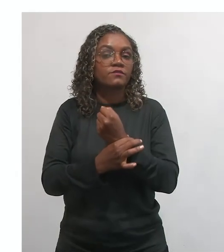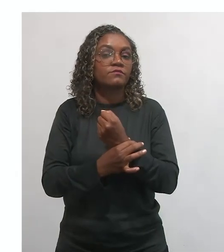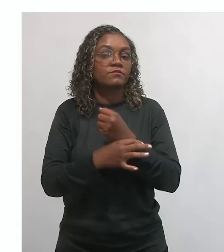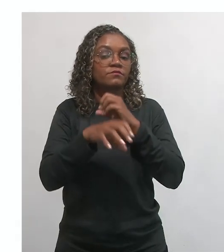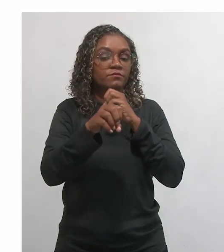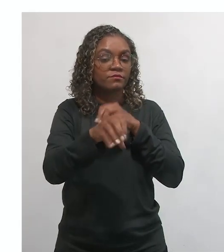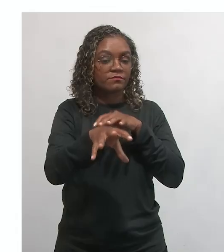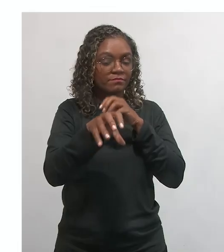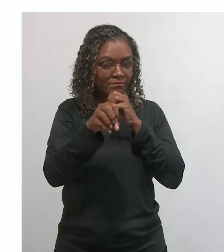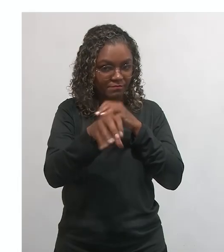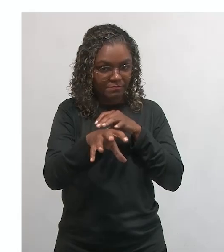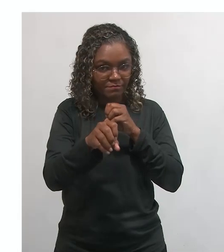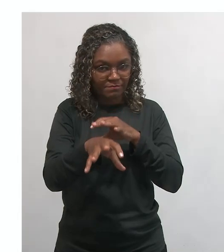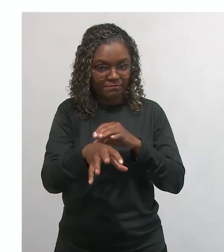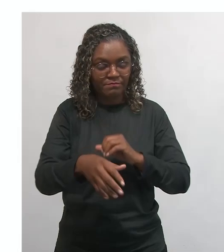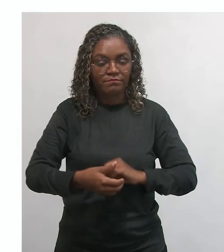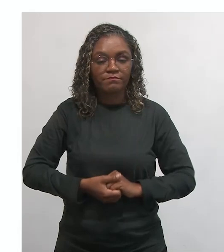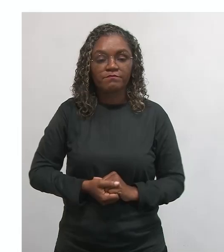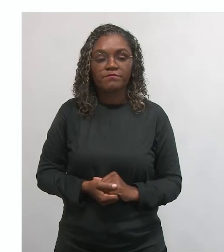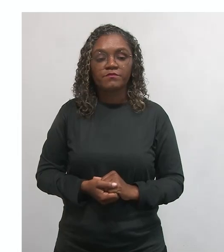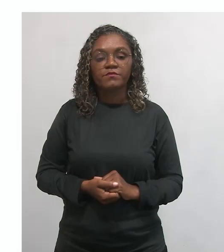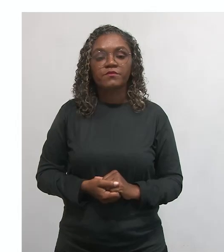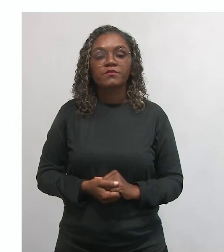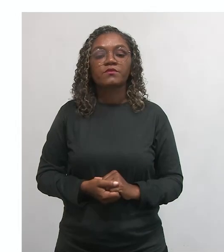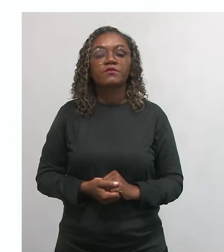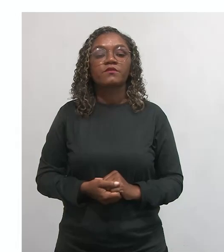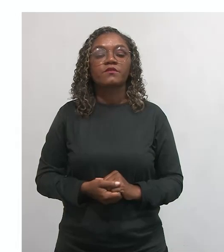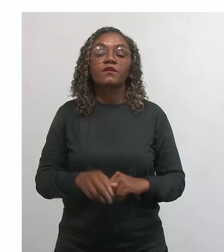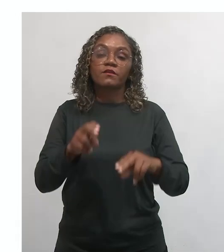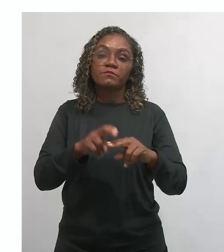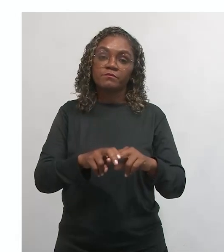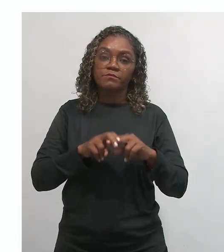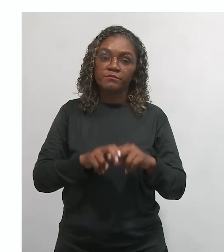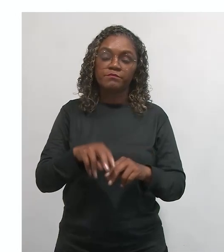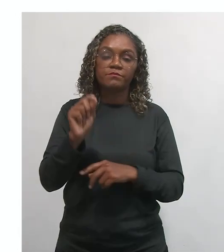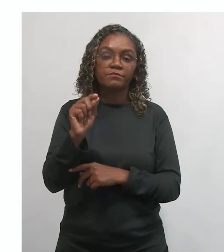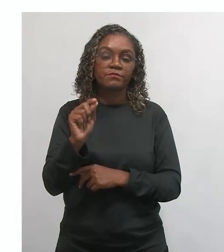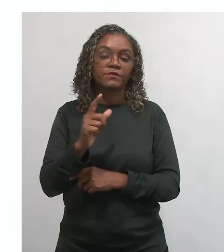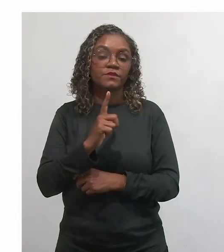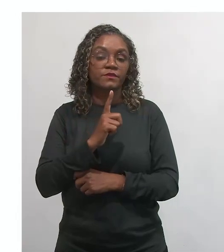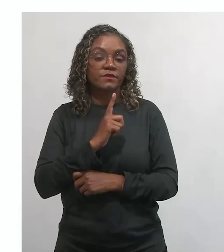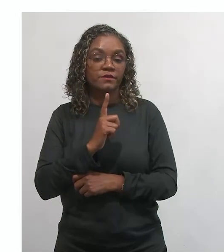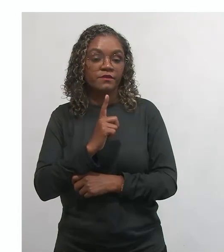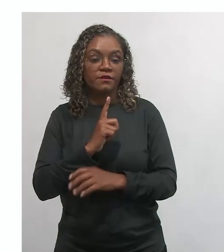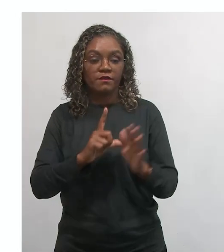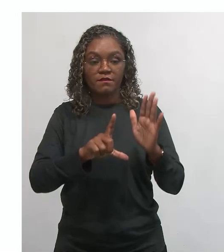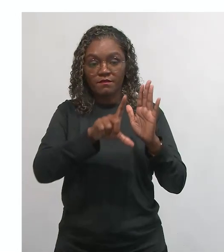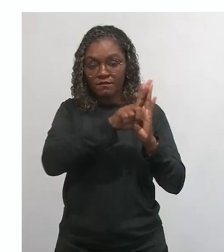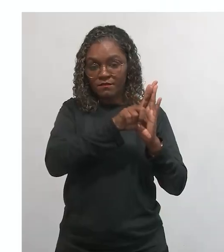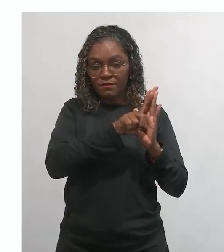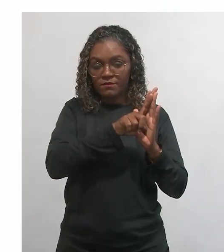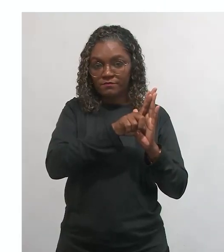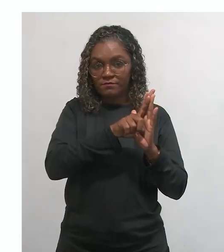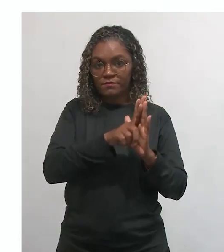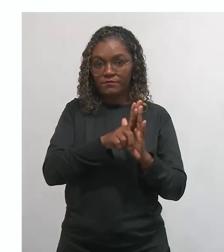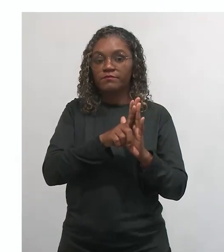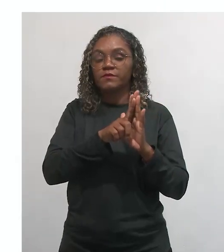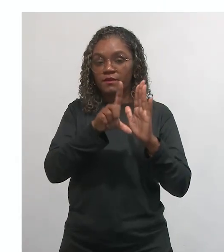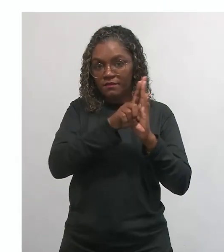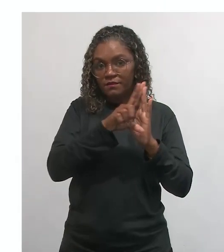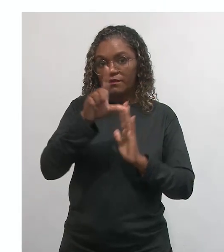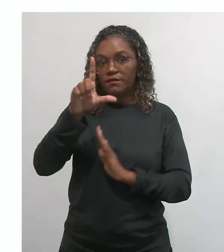rico para garantir o ensino. Portanto, nós tenhamos aqui, através